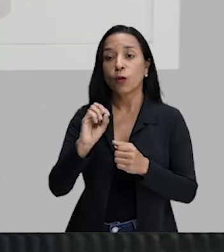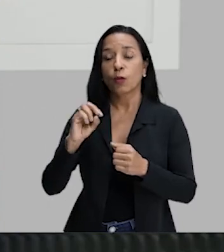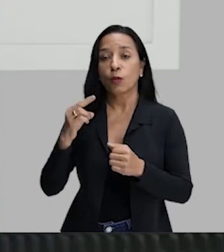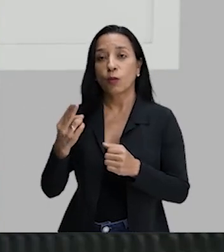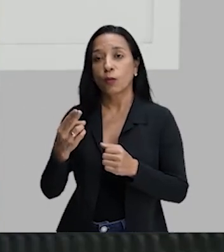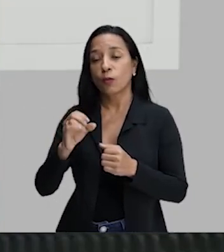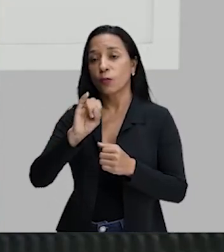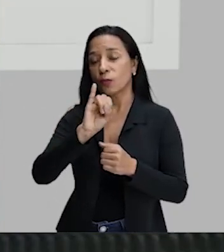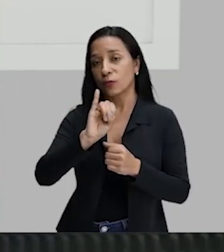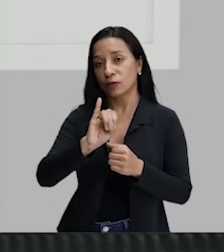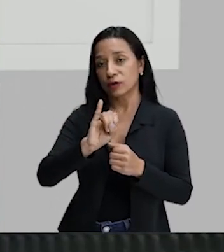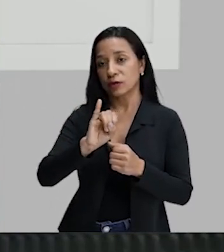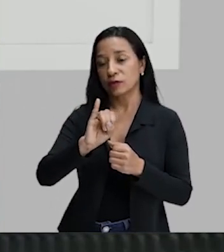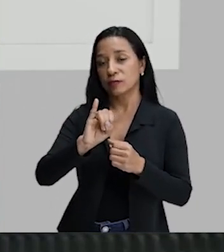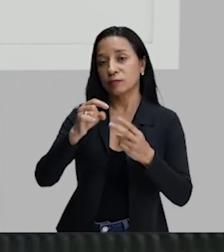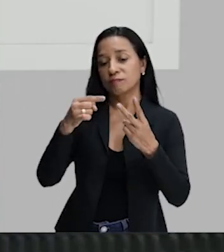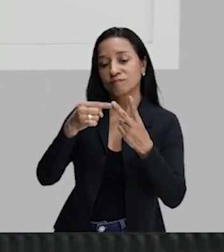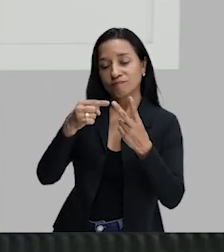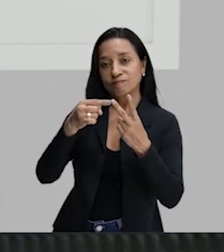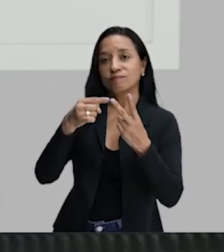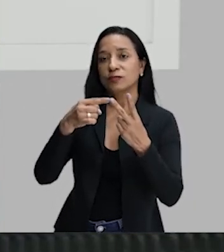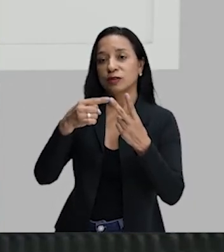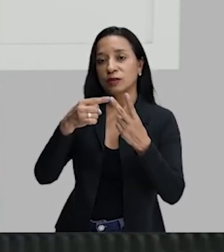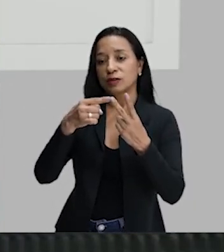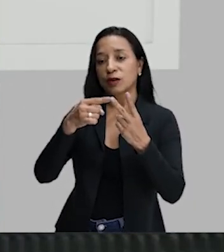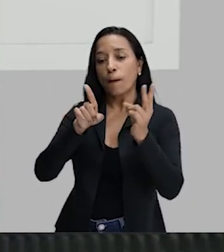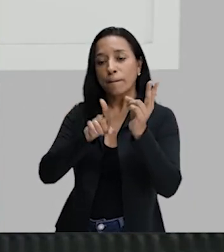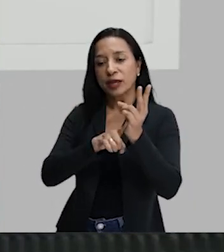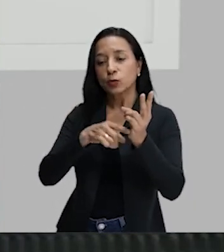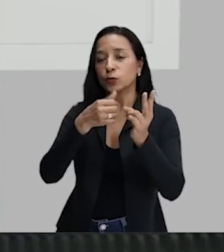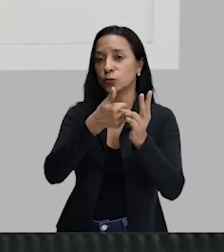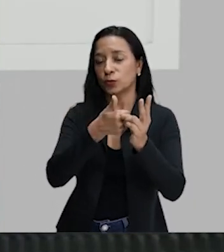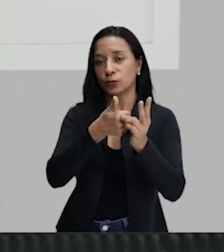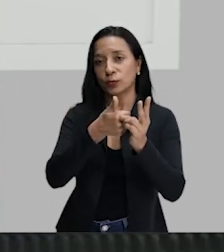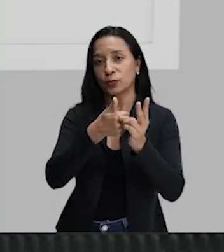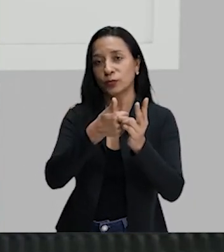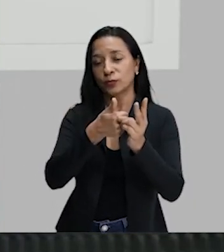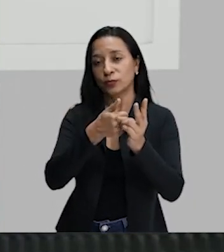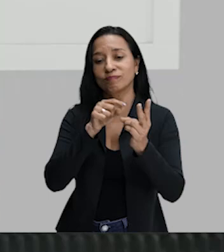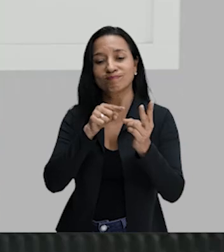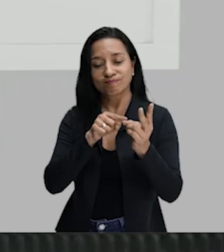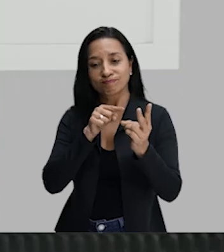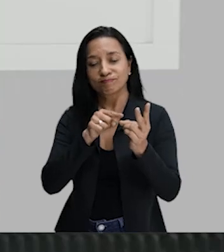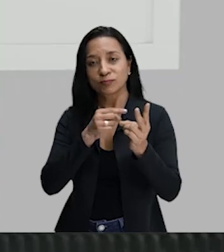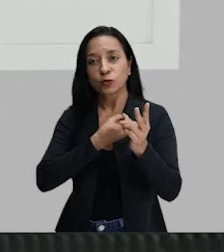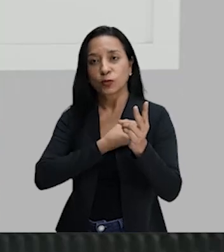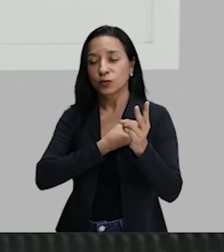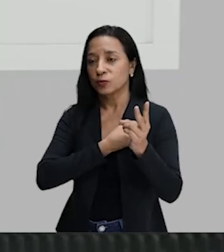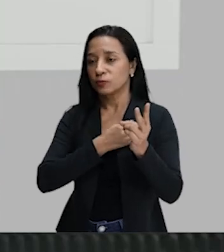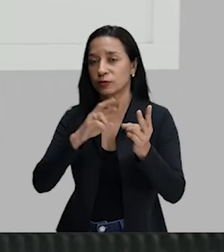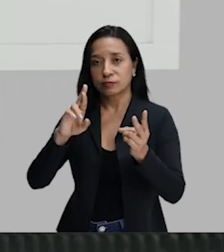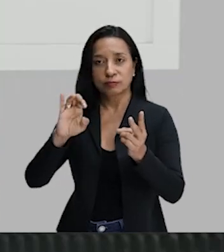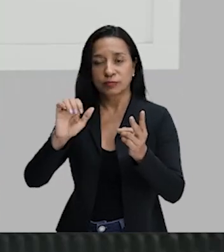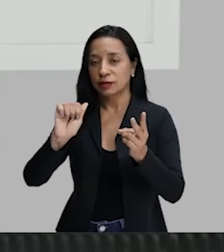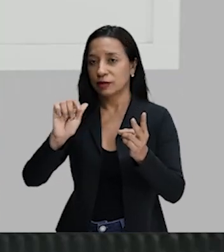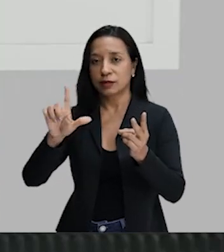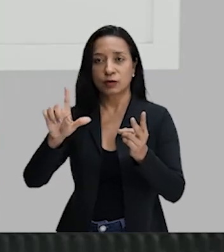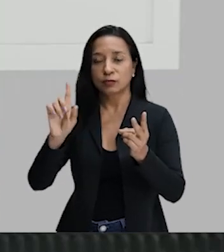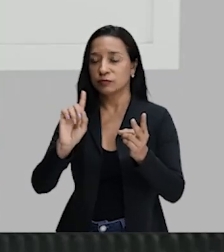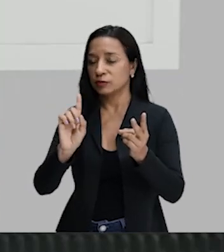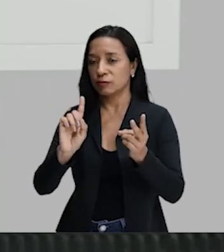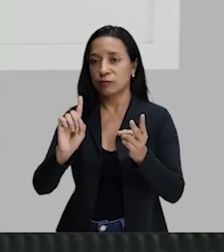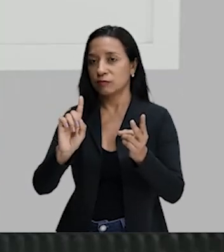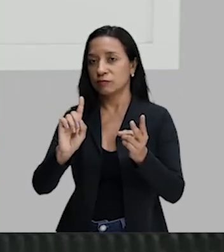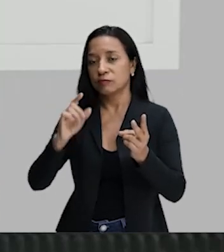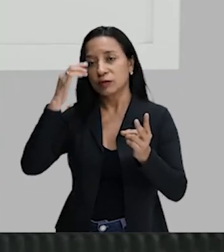Ou o I sendo raiz quadrada de menos 1. Tá? Esse número não é um número real, é um número